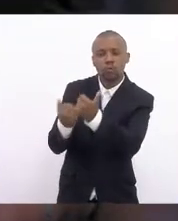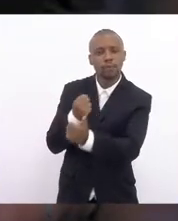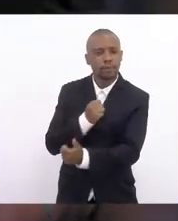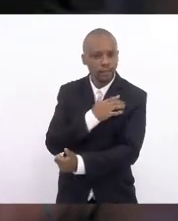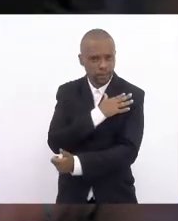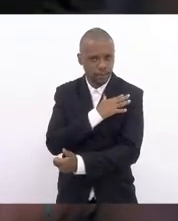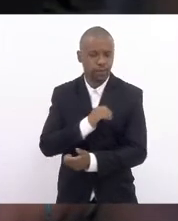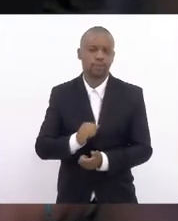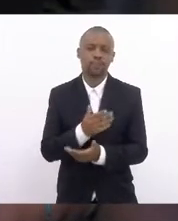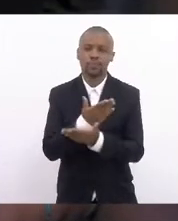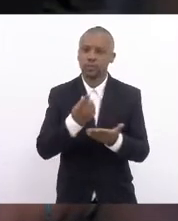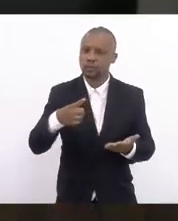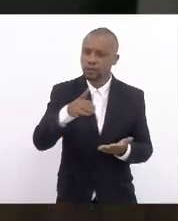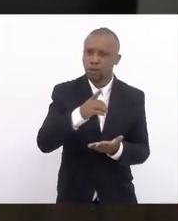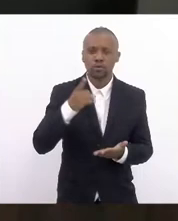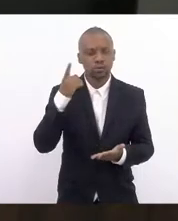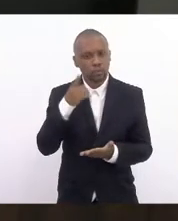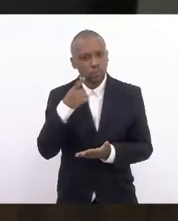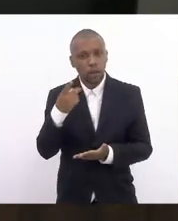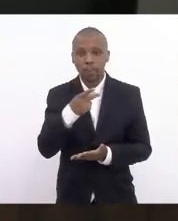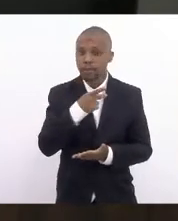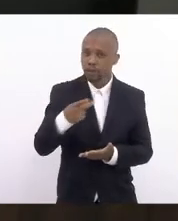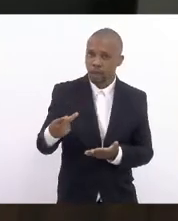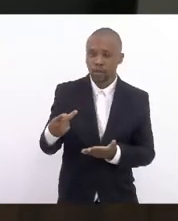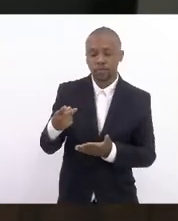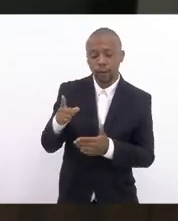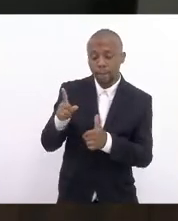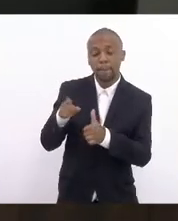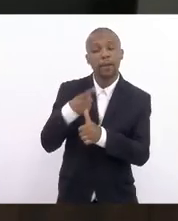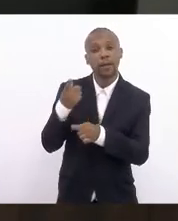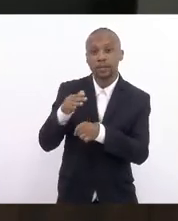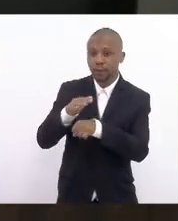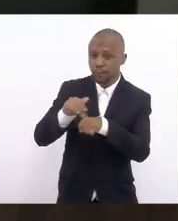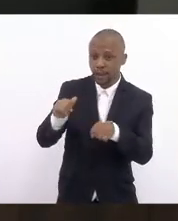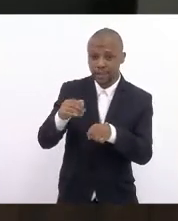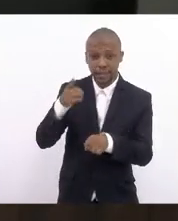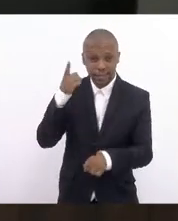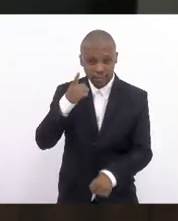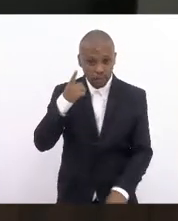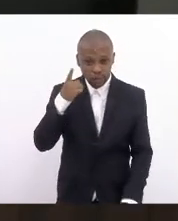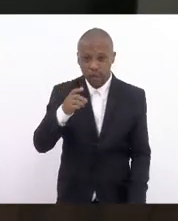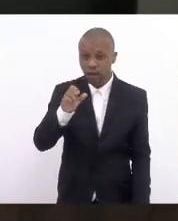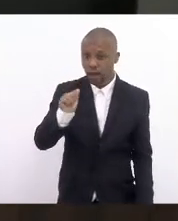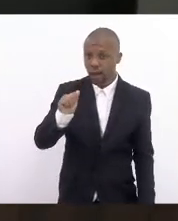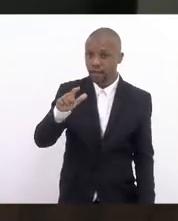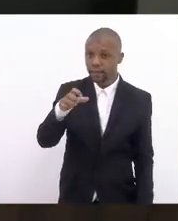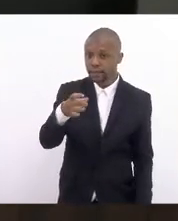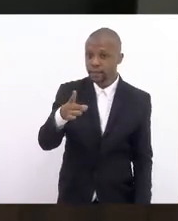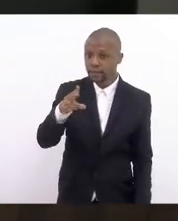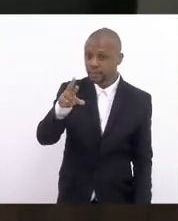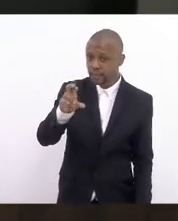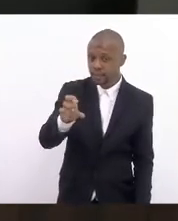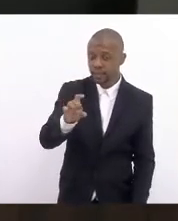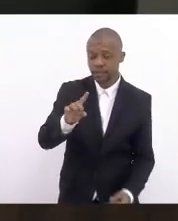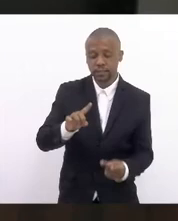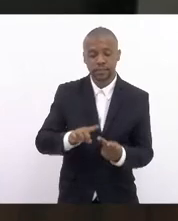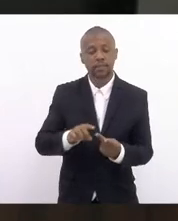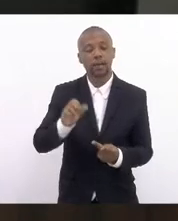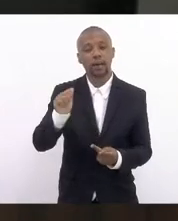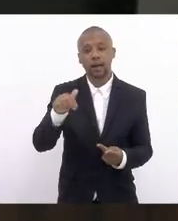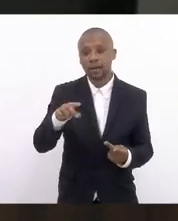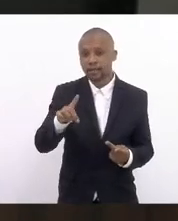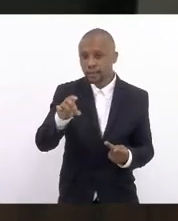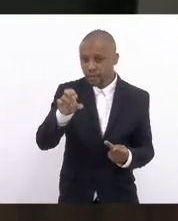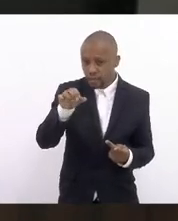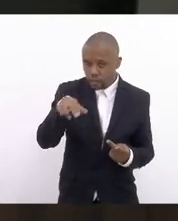Atenção, senhores parlamentares. O presidente irá proceder à primeira chamada. Deputado Alexandre Freitas. Deputado Anderson Alexandre.